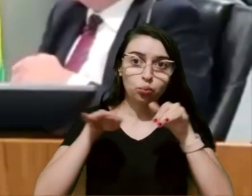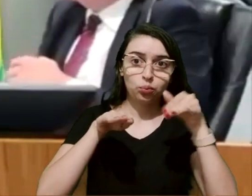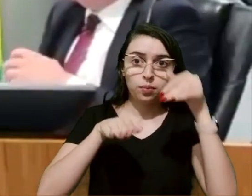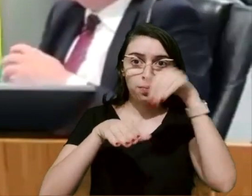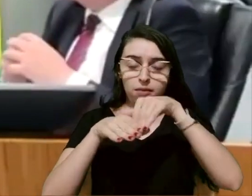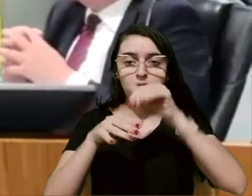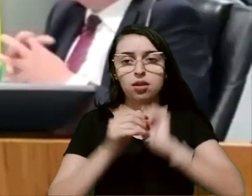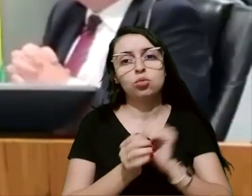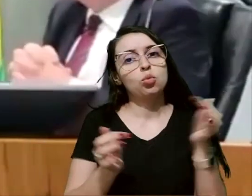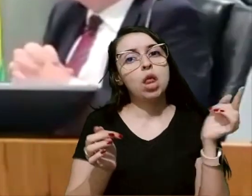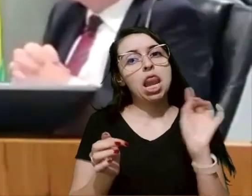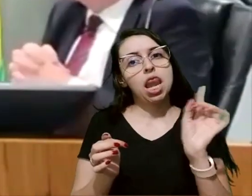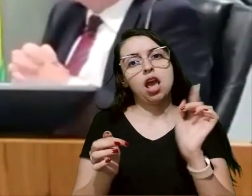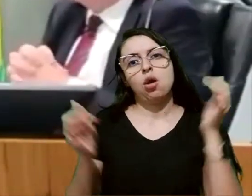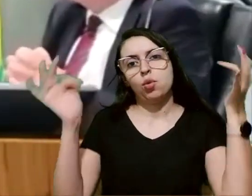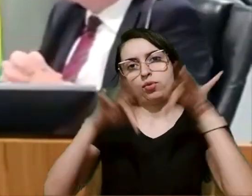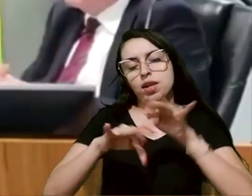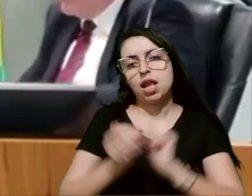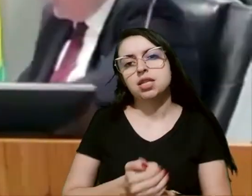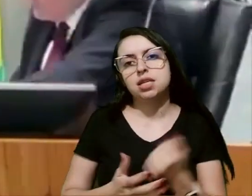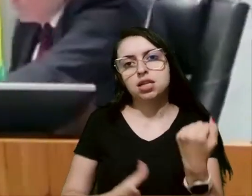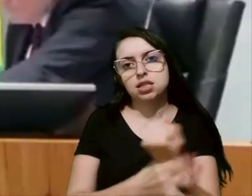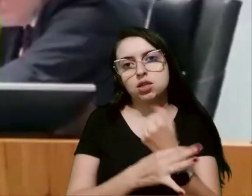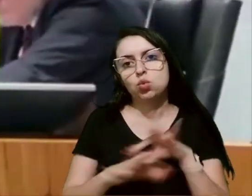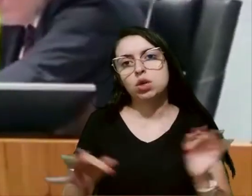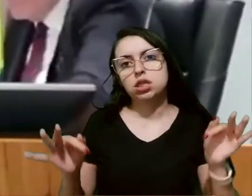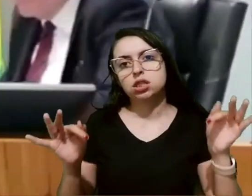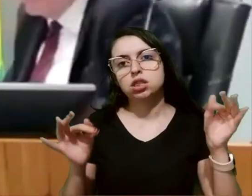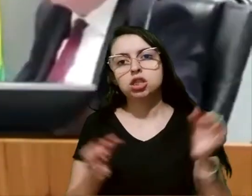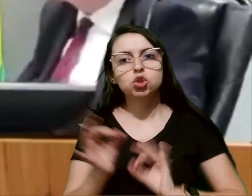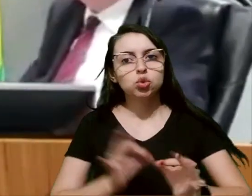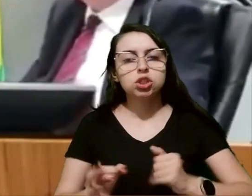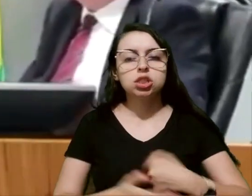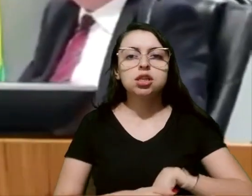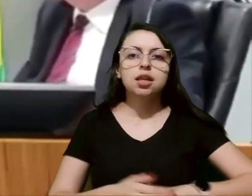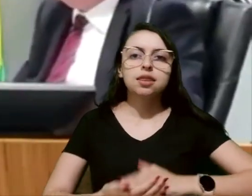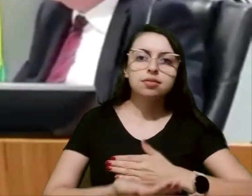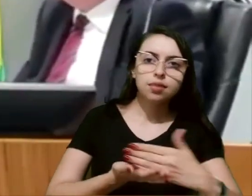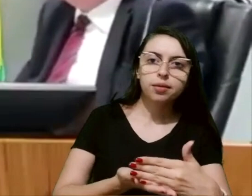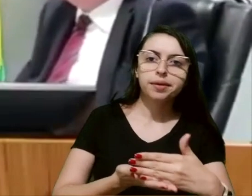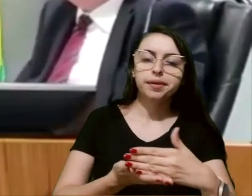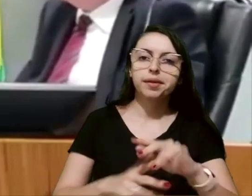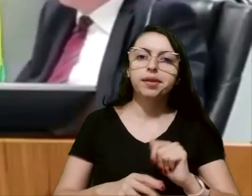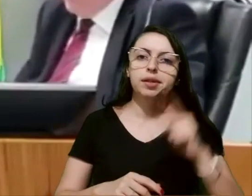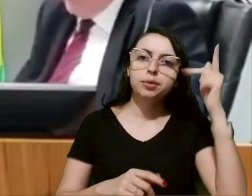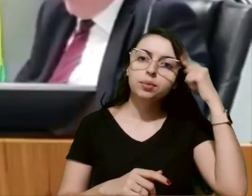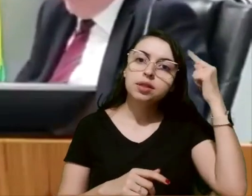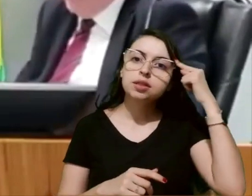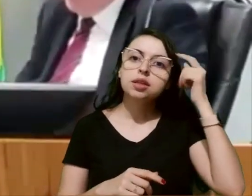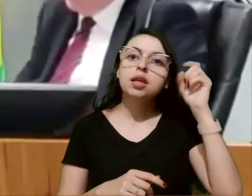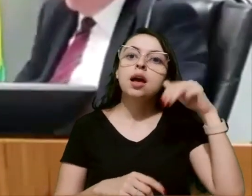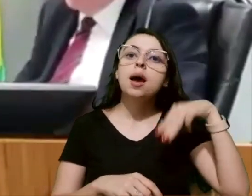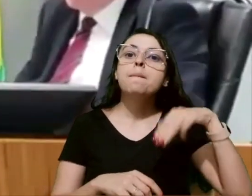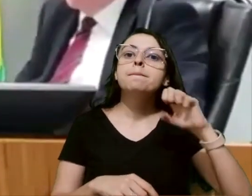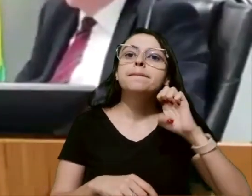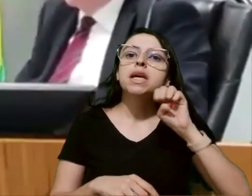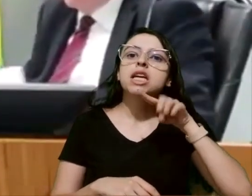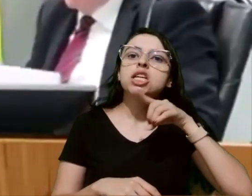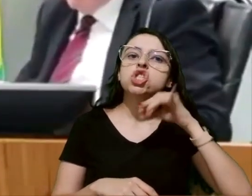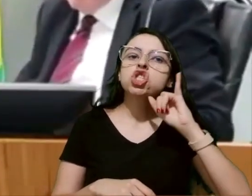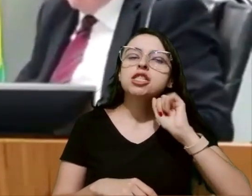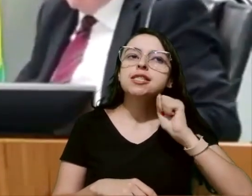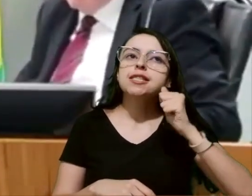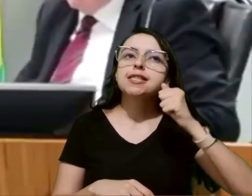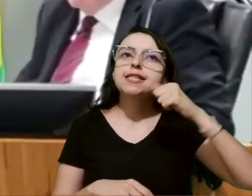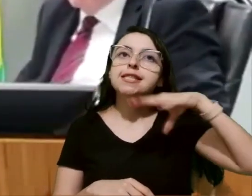sentido do meio e não no sentido da finalidade da segurança jurídica. É um pouco para usar, para estender a metáfora da medicina, é